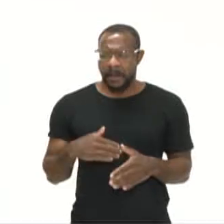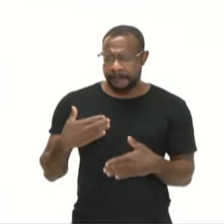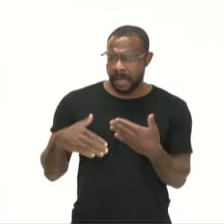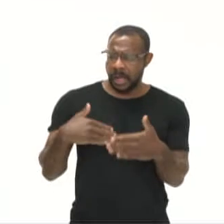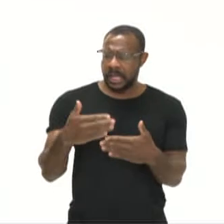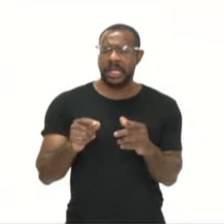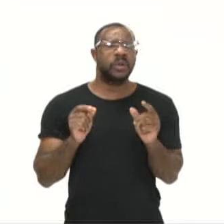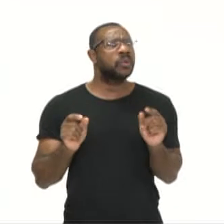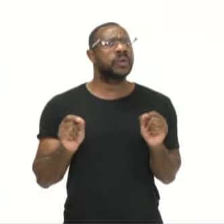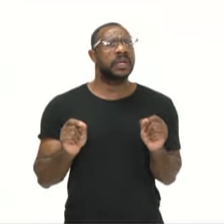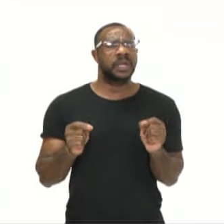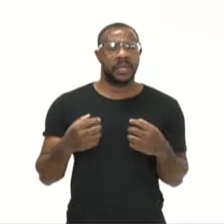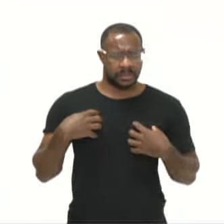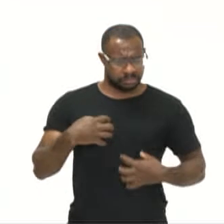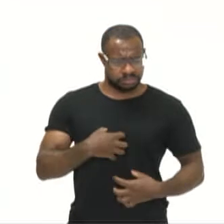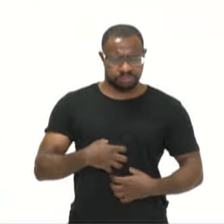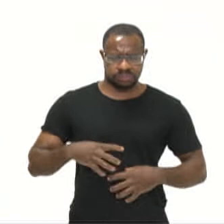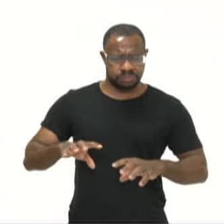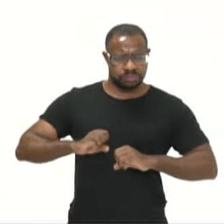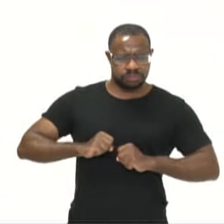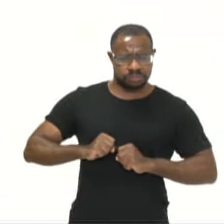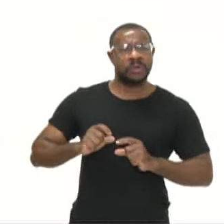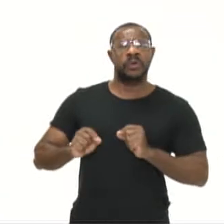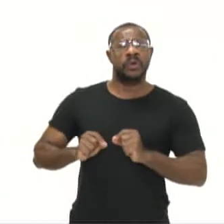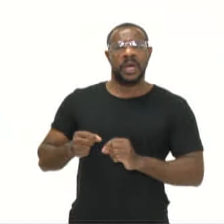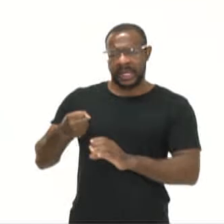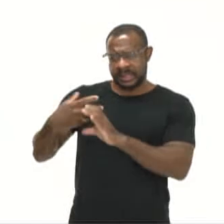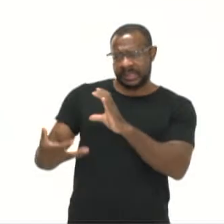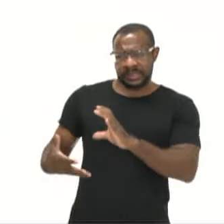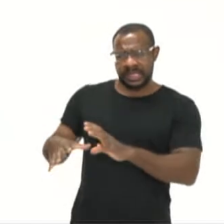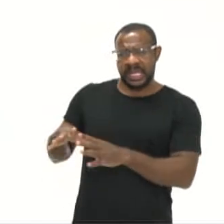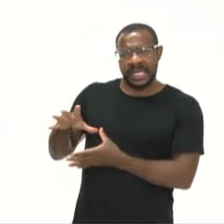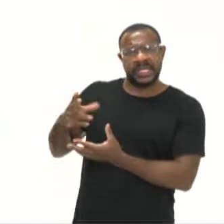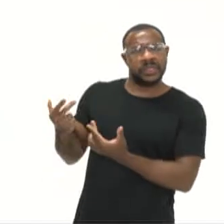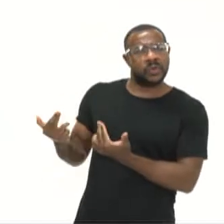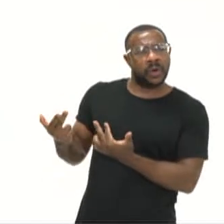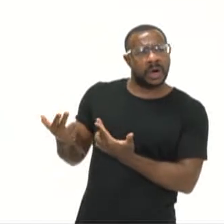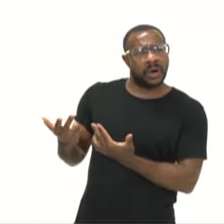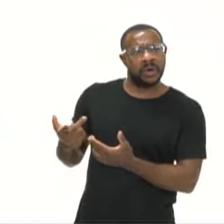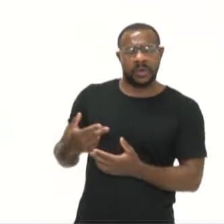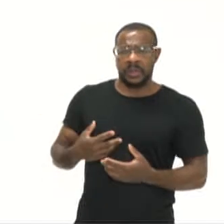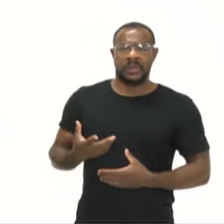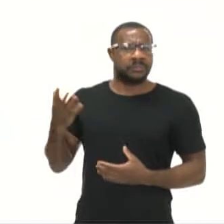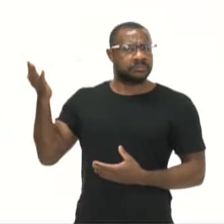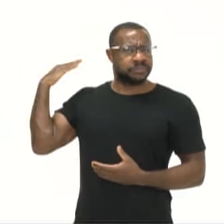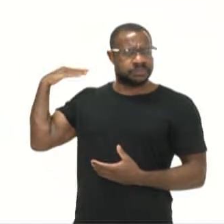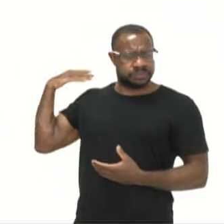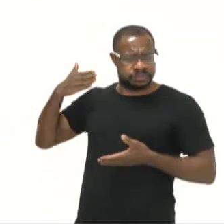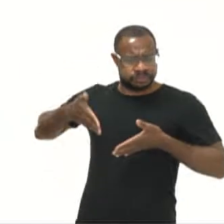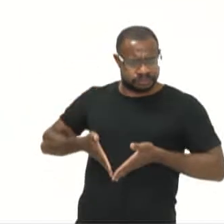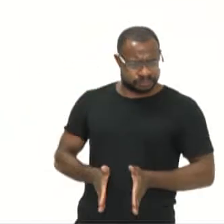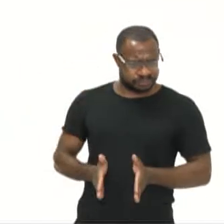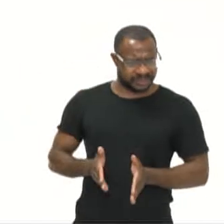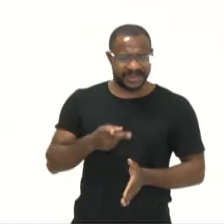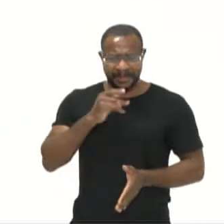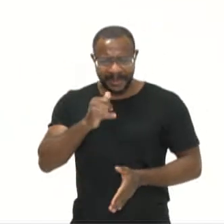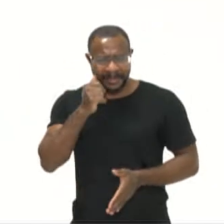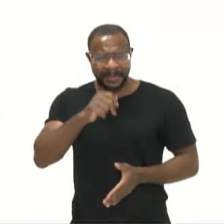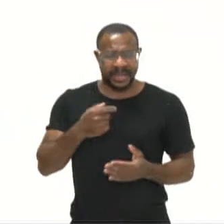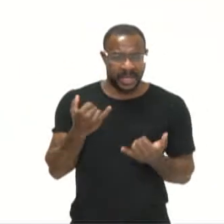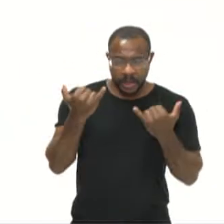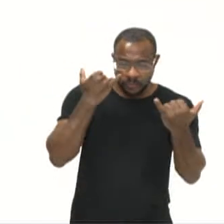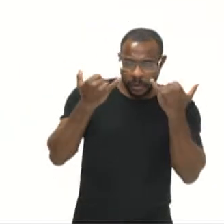pelo qual um organismo adquire características semelhantes à do organismo que o gerou, através de